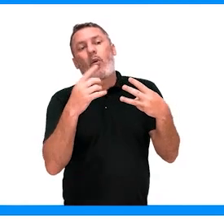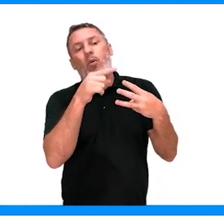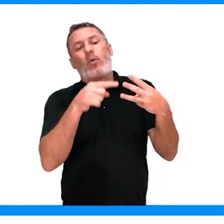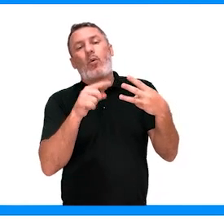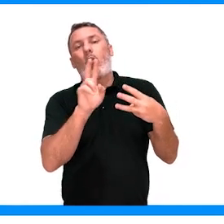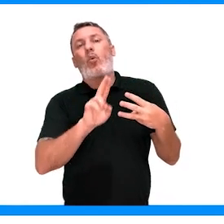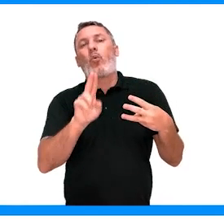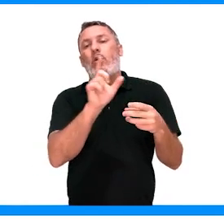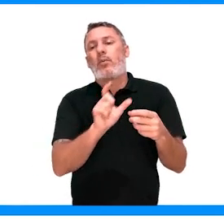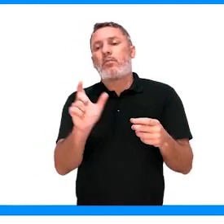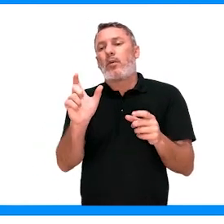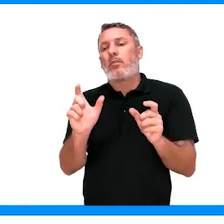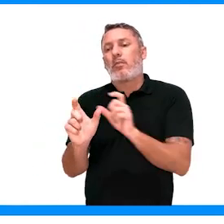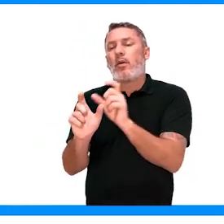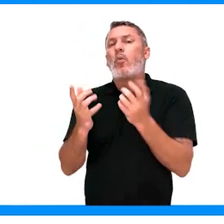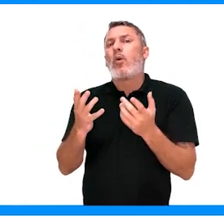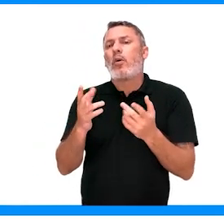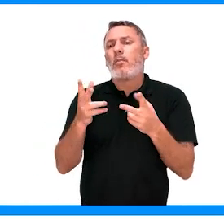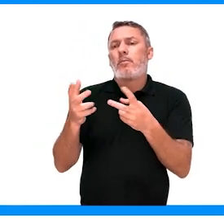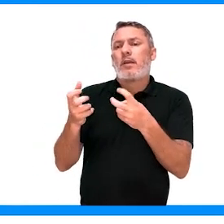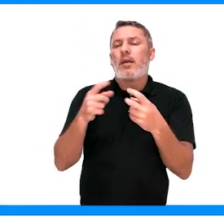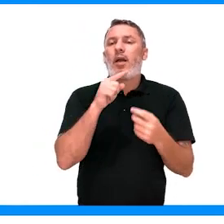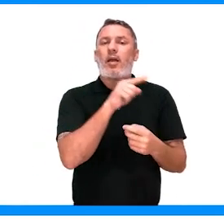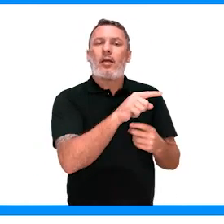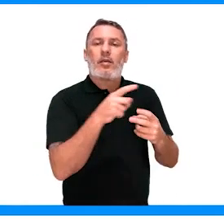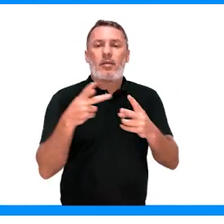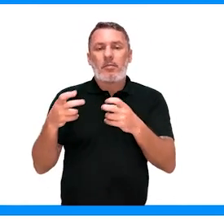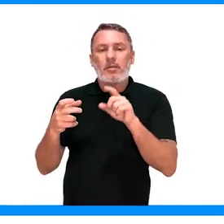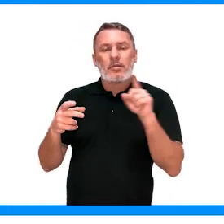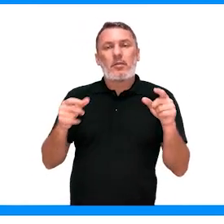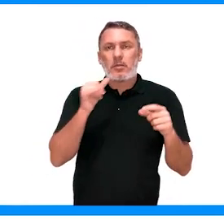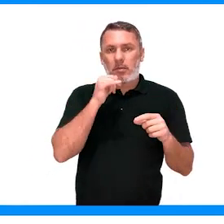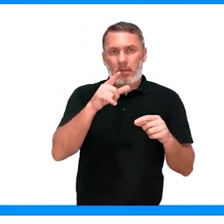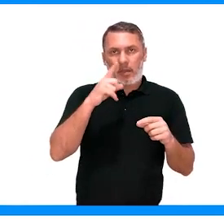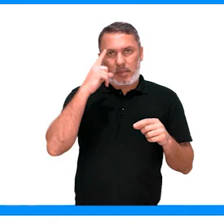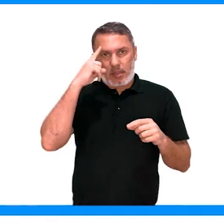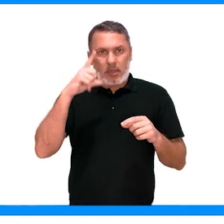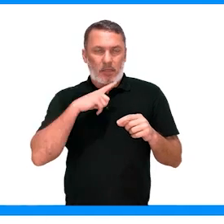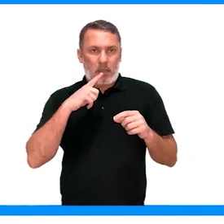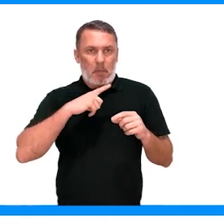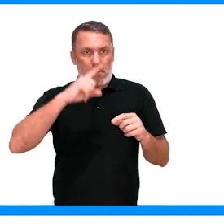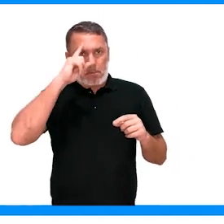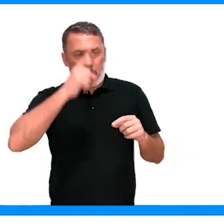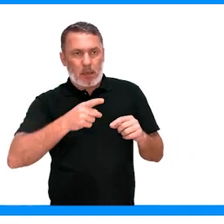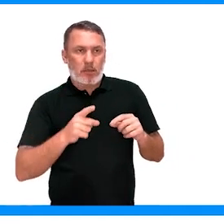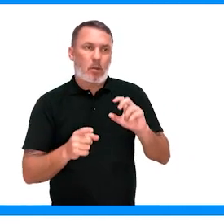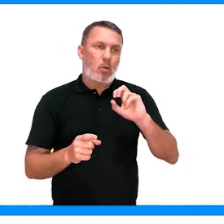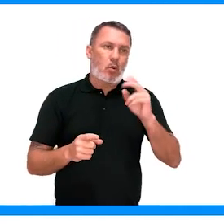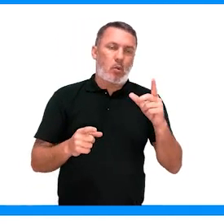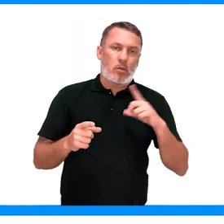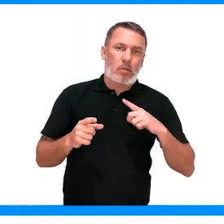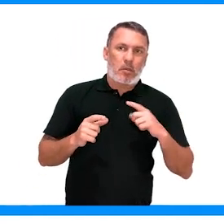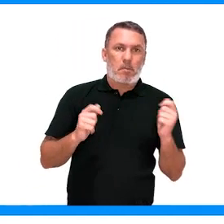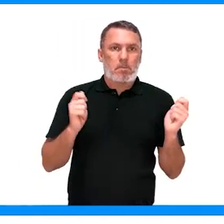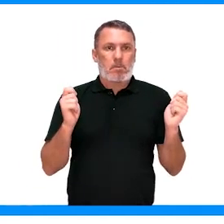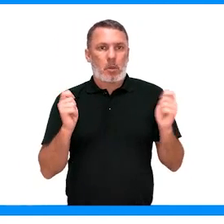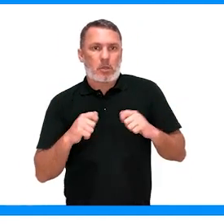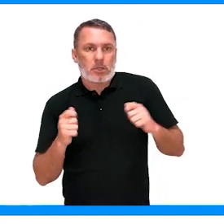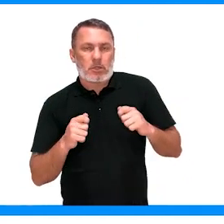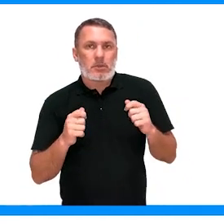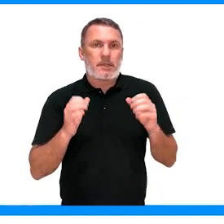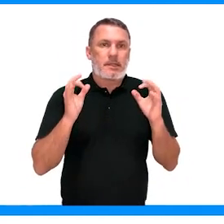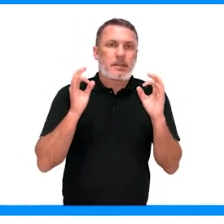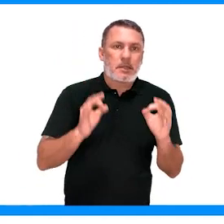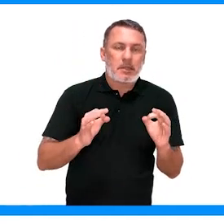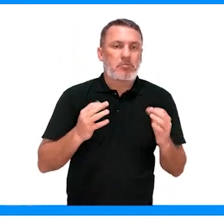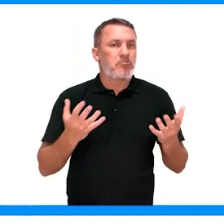saber onde ele vai ser usado ali. Se ele vai ser vai dar uma ideia de uma ordem ou se vai dar uma ideia de uma possibilidade